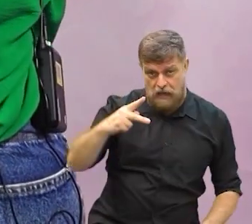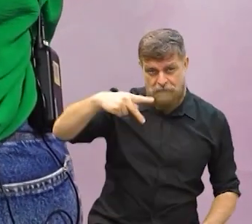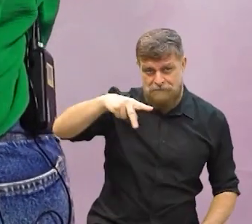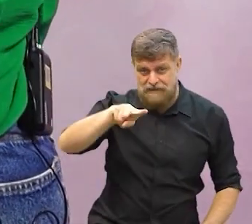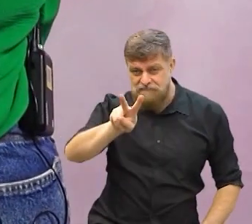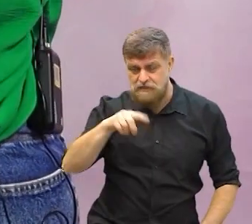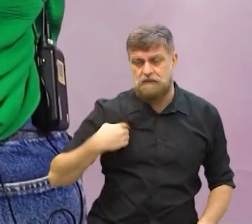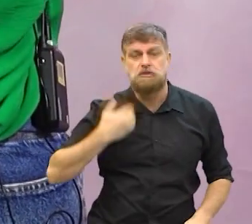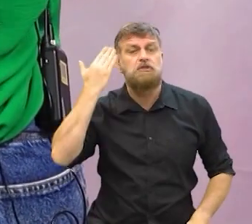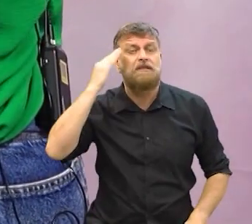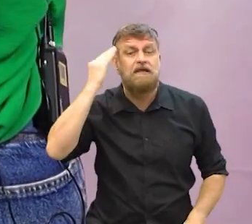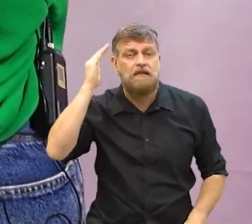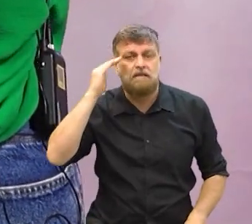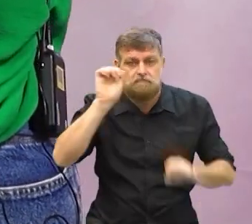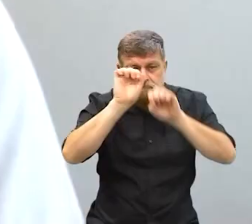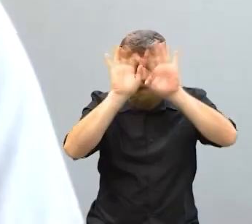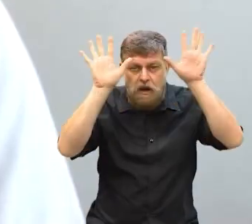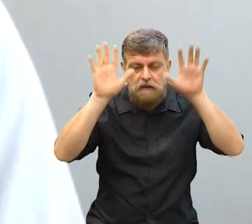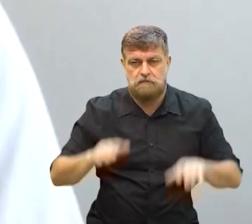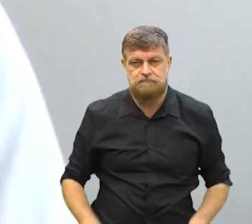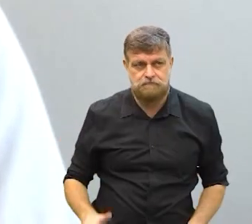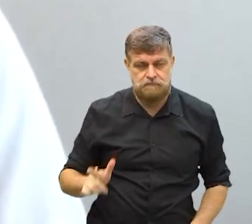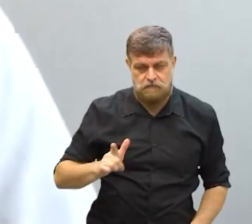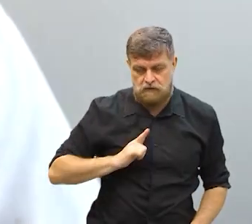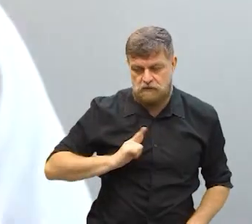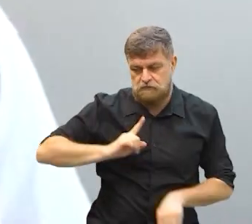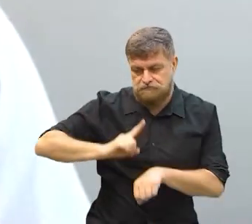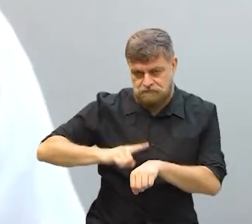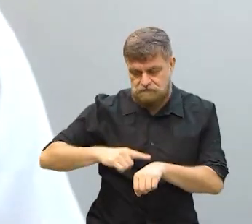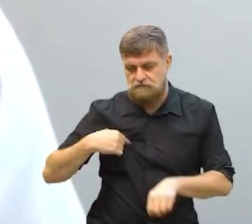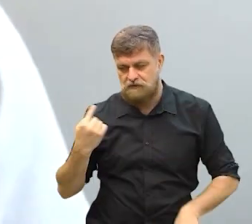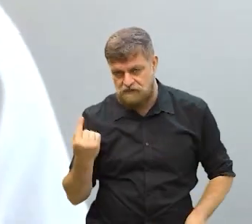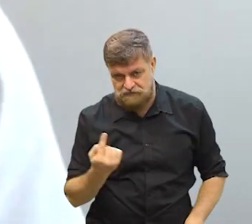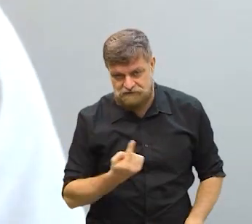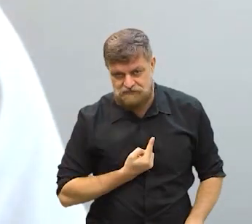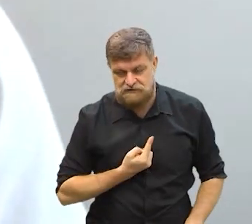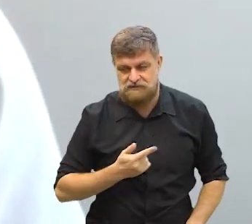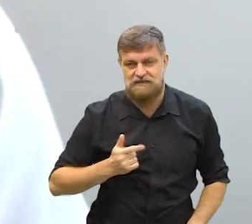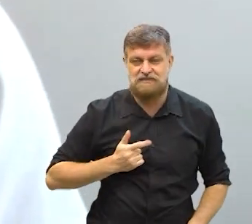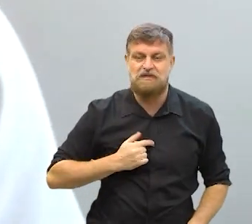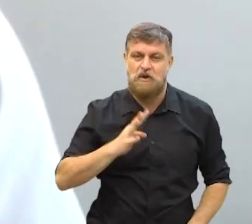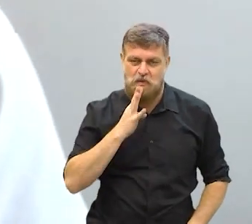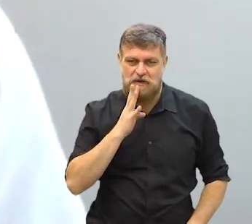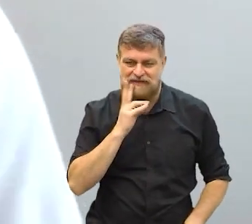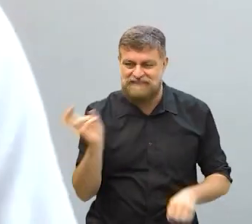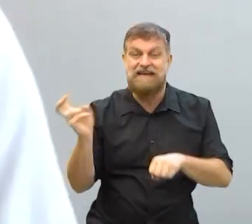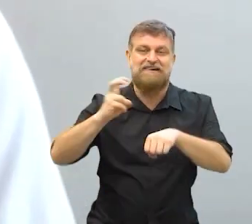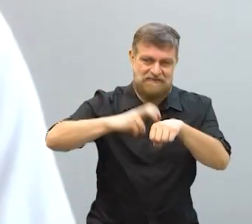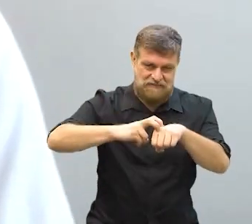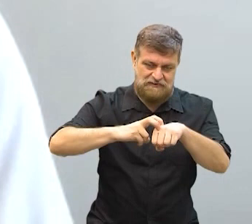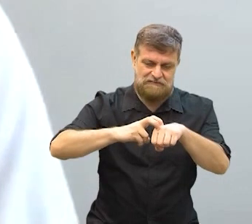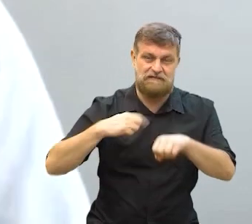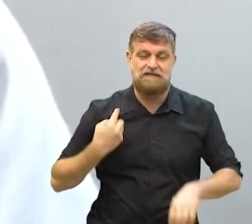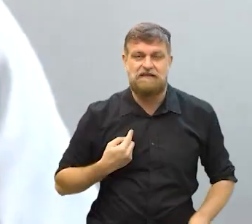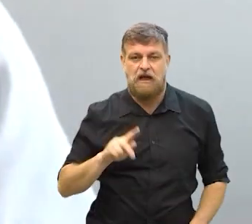doutor, para a gente entender. Bem, a gente já tem um tempo que a gente vem vivendo uma relação com os vírus no